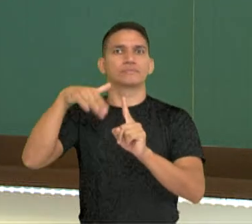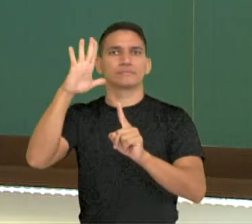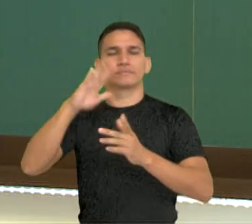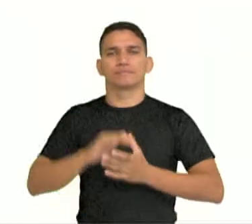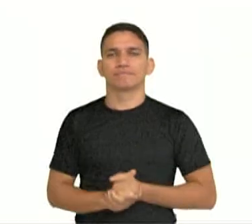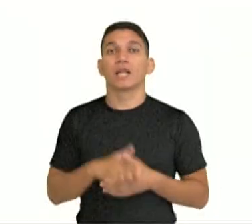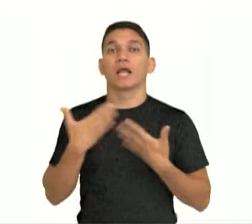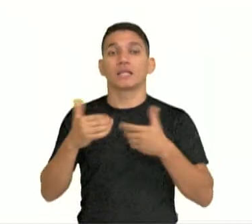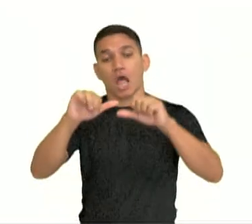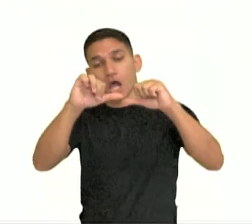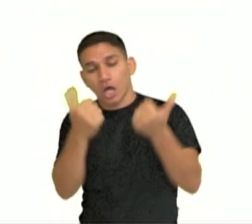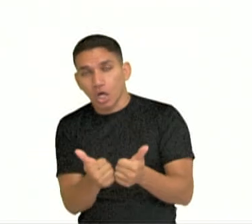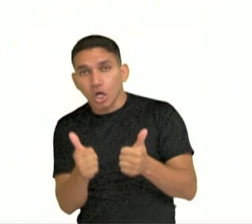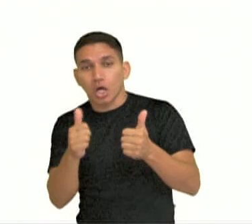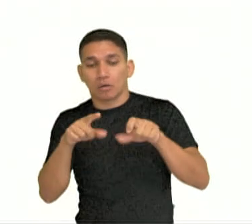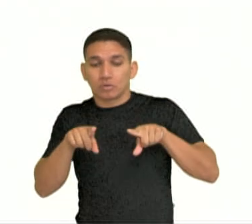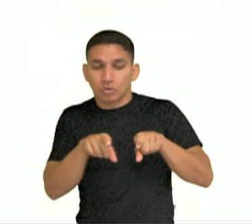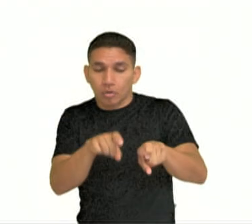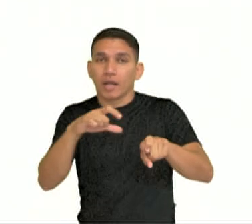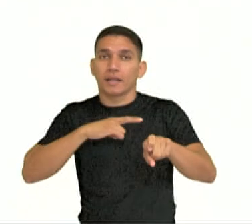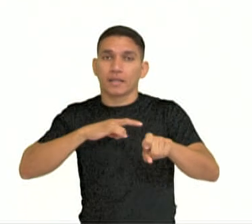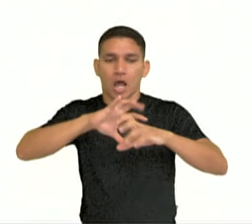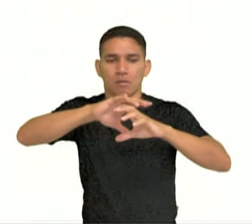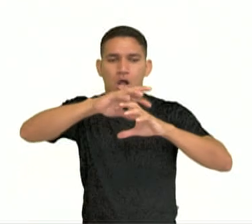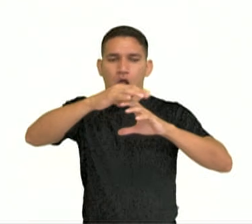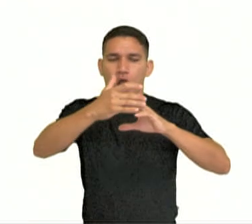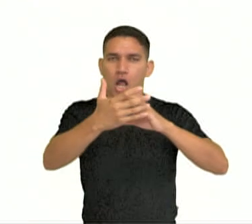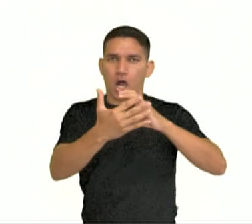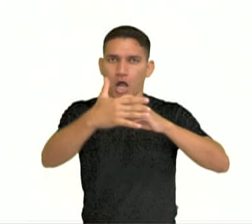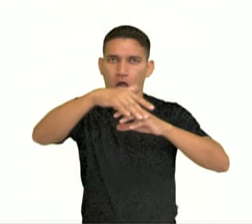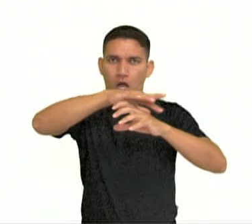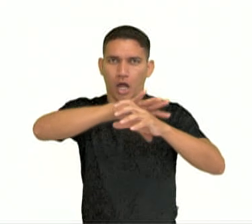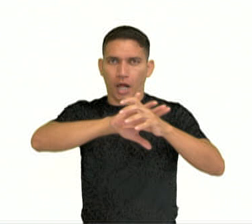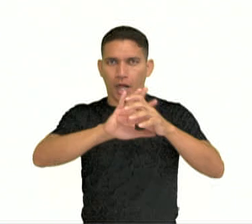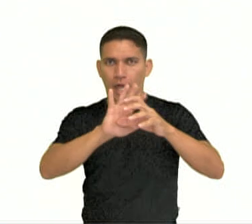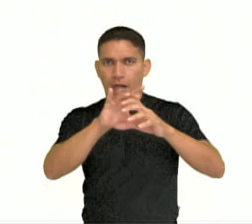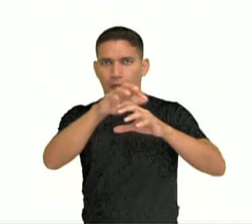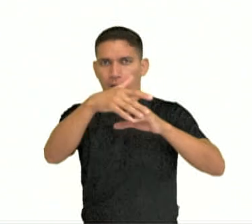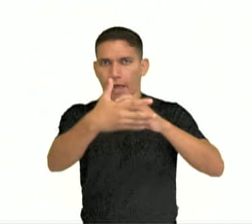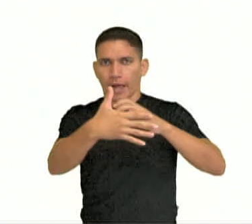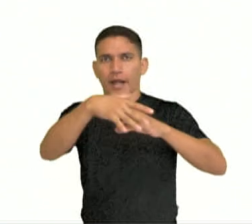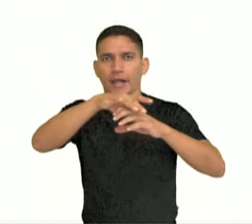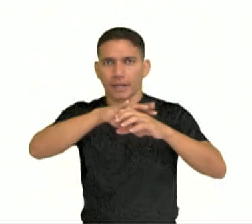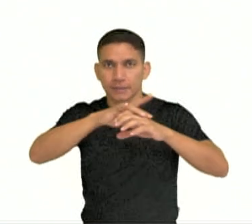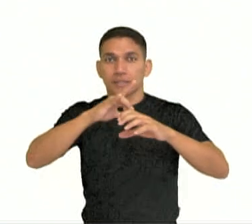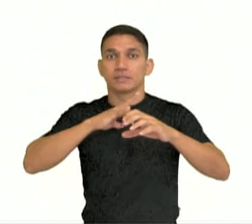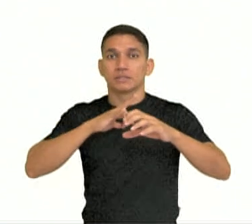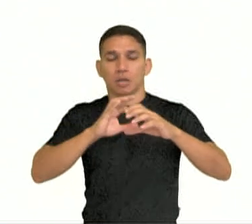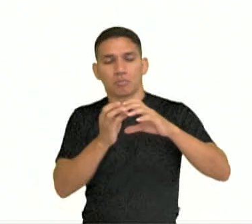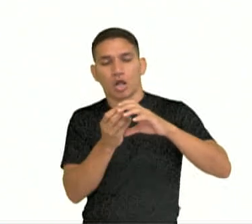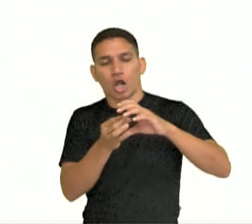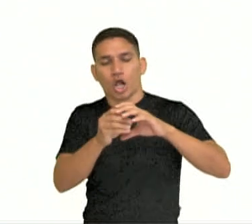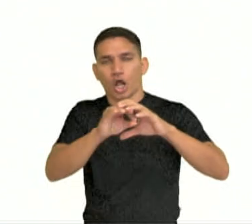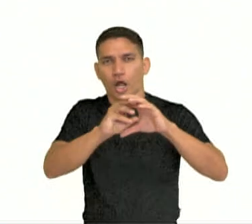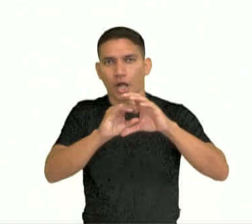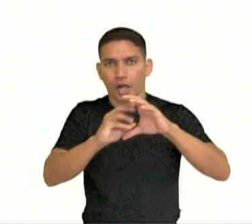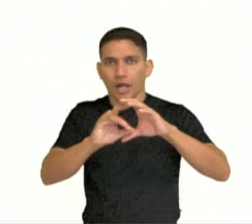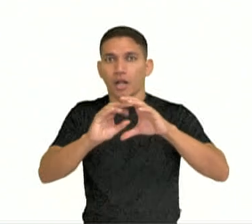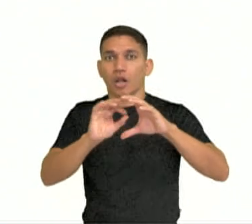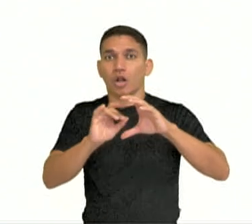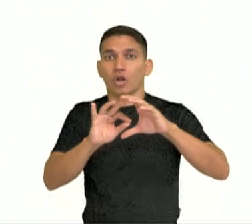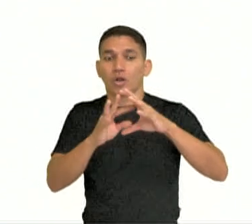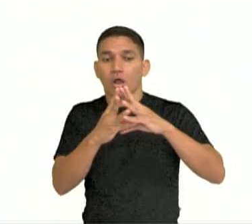ela possui a membrana plasmática, que tem a função de envolver a célula. Ela possui os ribossomos, que tem a função